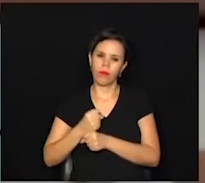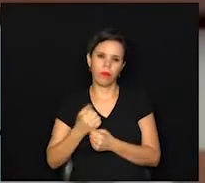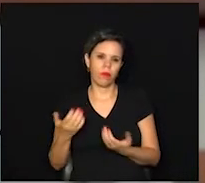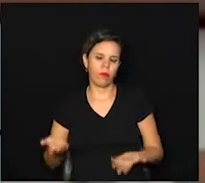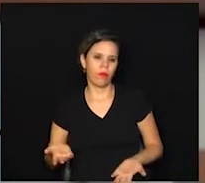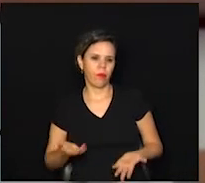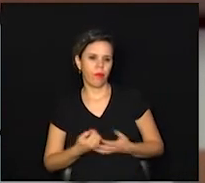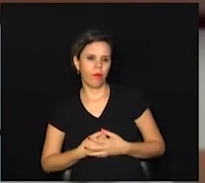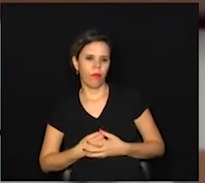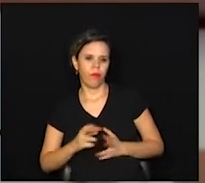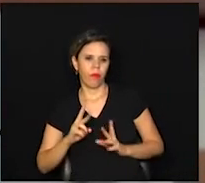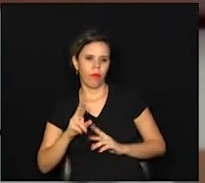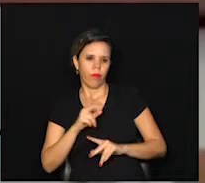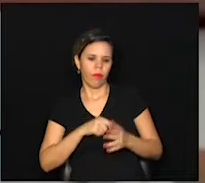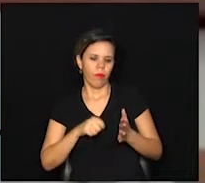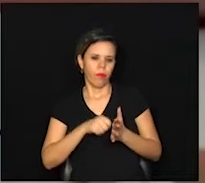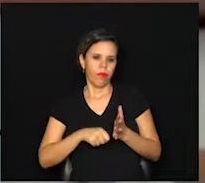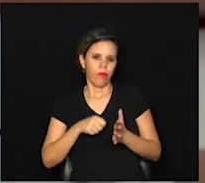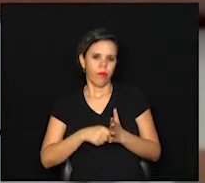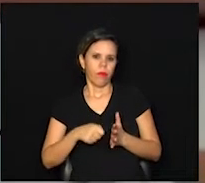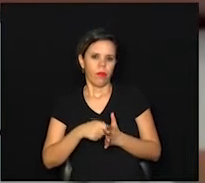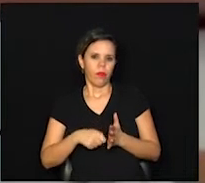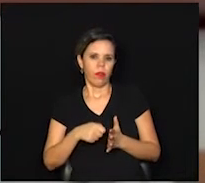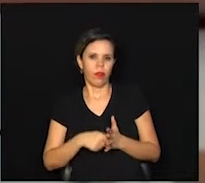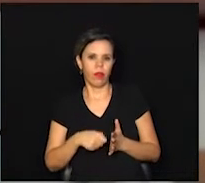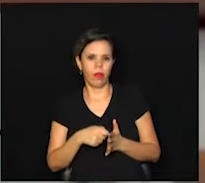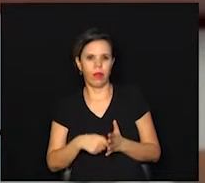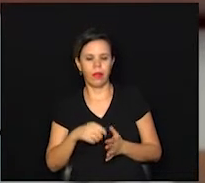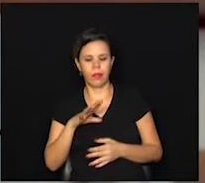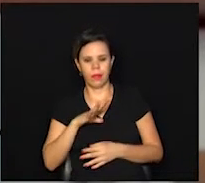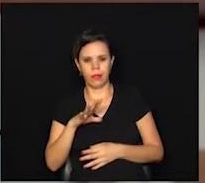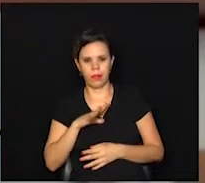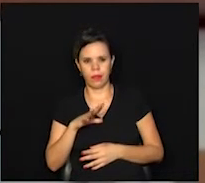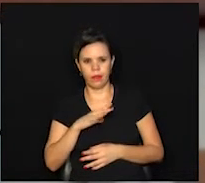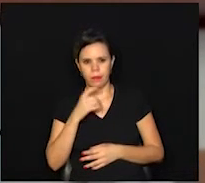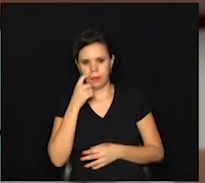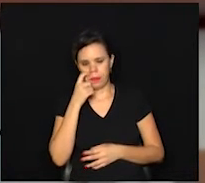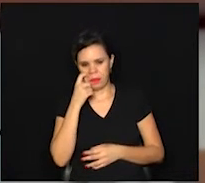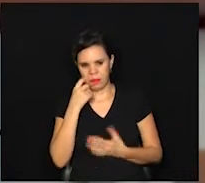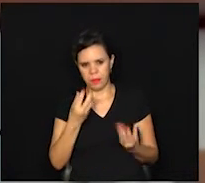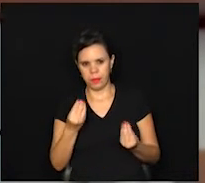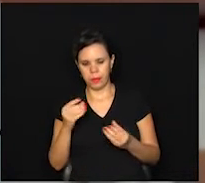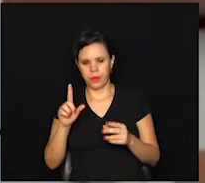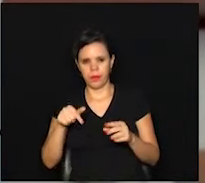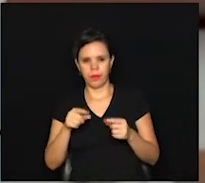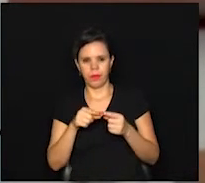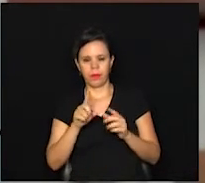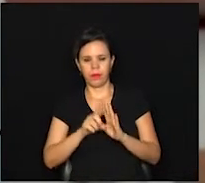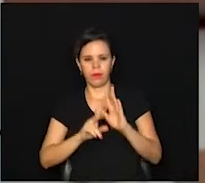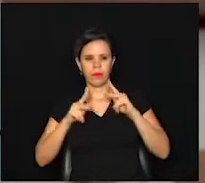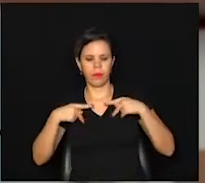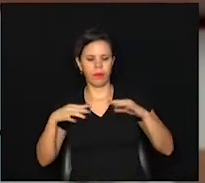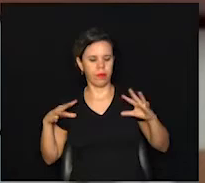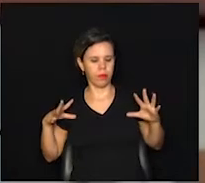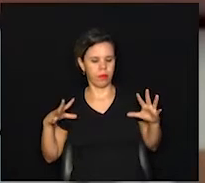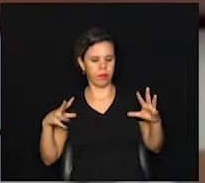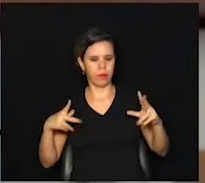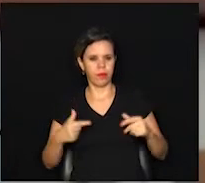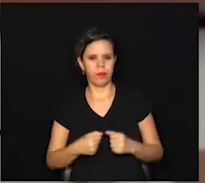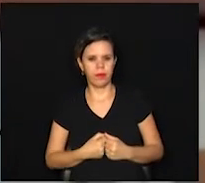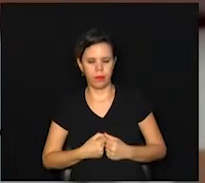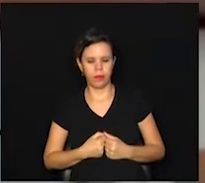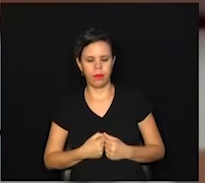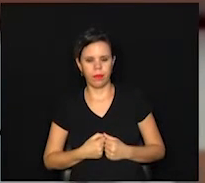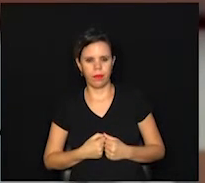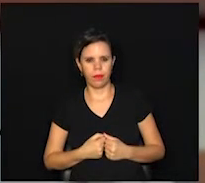de várias lutas na nossa cidade, muitas delas relacionadas aos direitos humanos, não, todas elas, né,